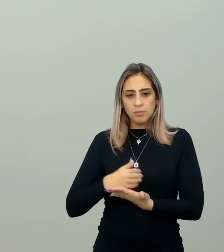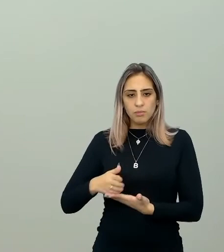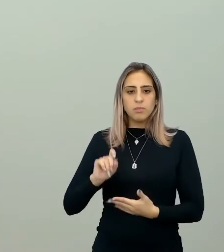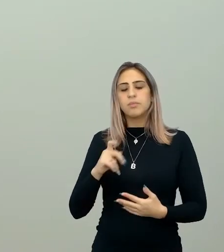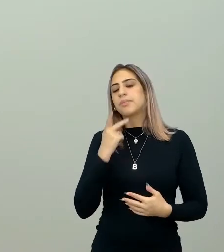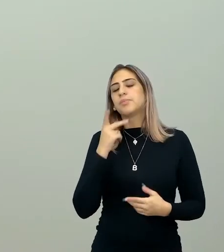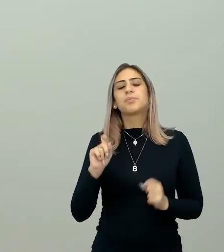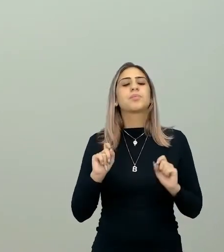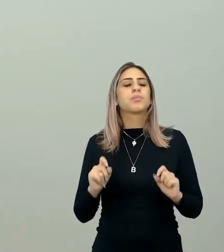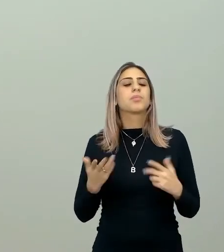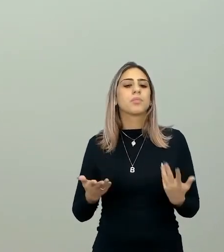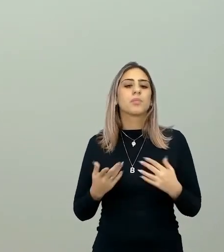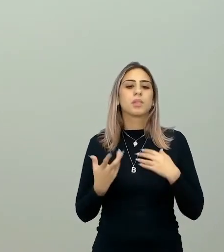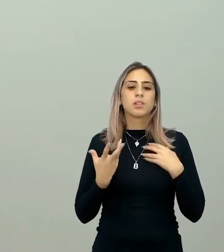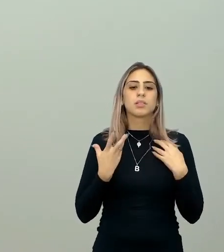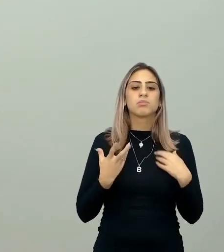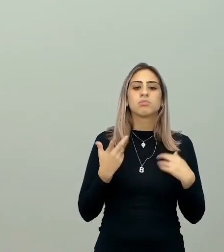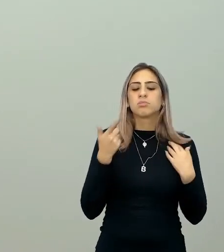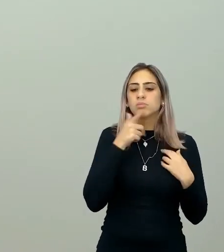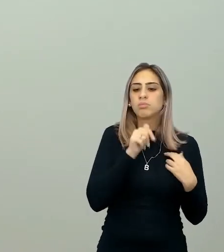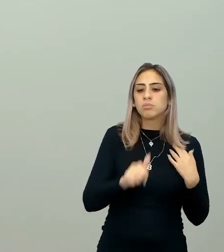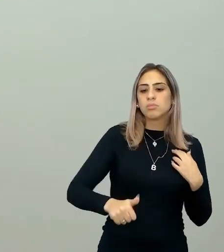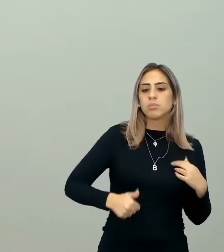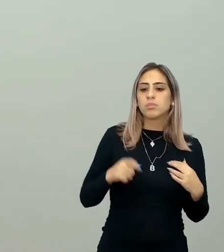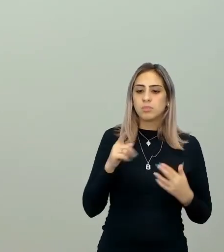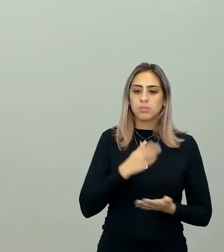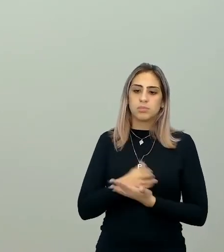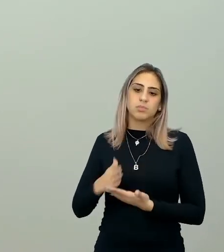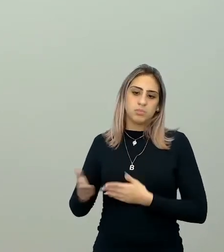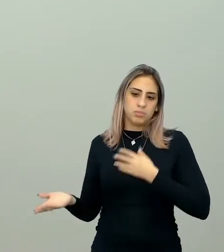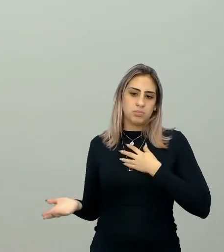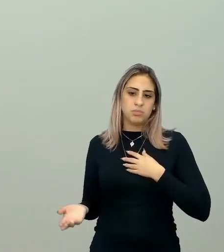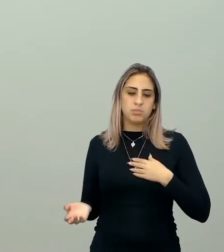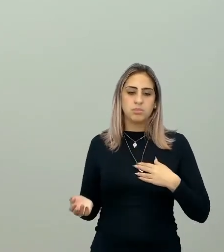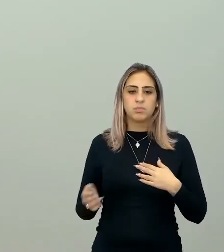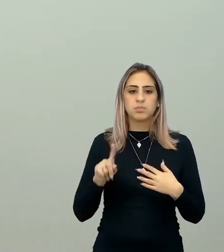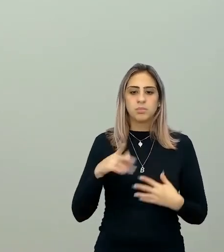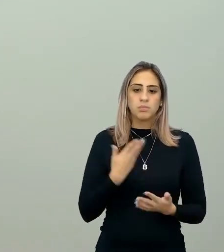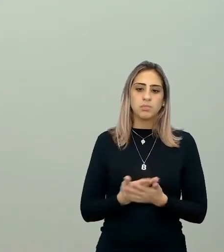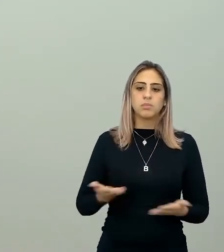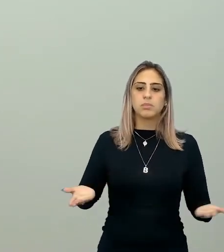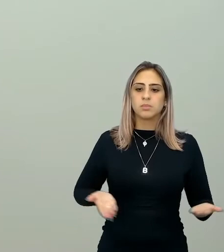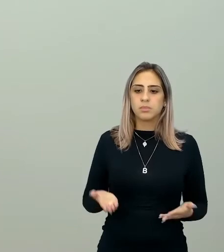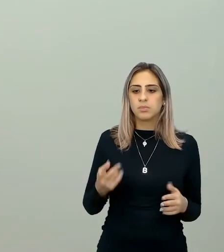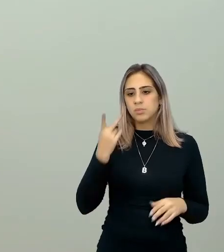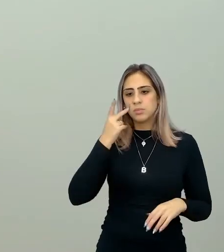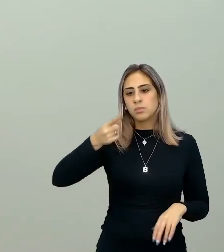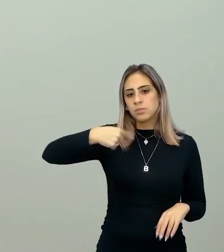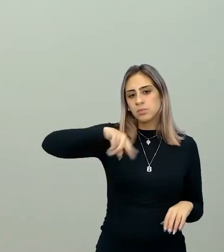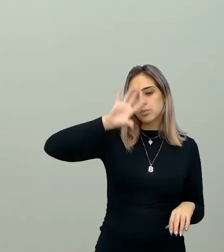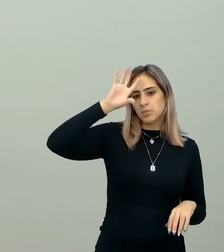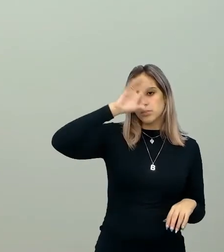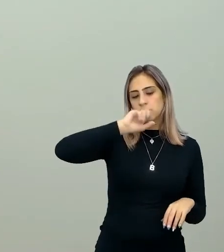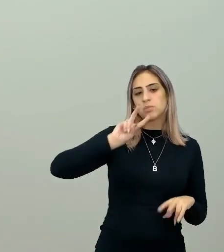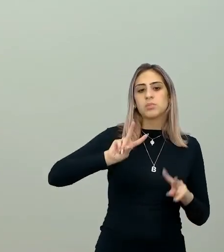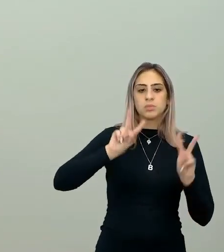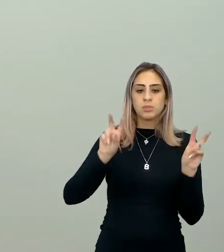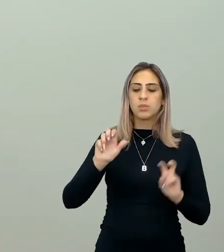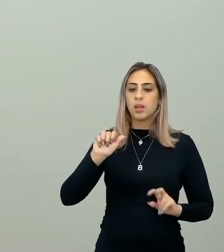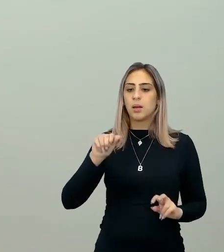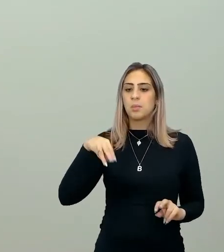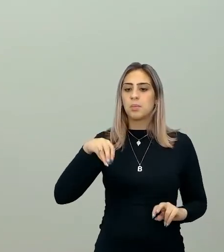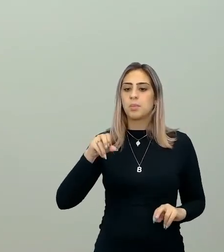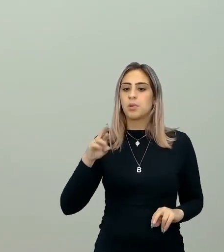quer dizer que eu quero amortizar aí essa parcela. E é isso a aula de hoje, vocês aprenderem sobre